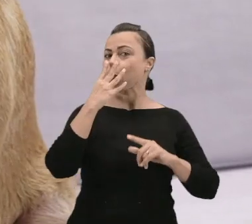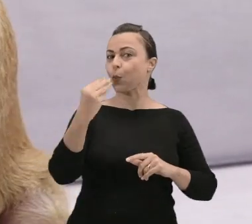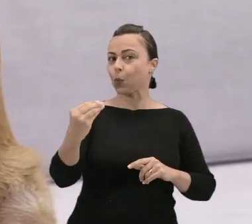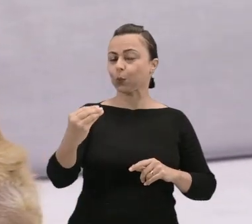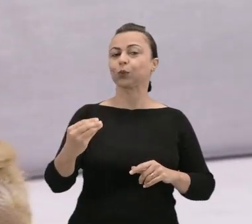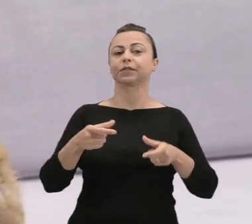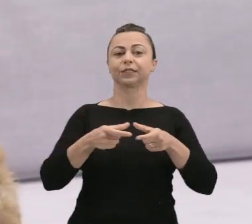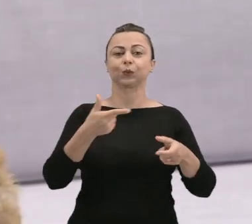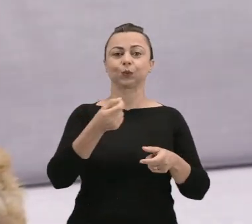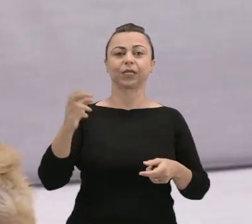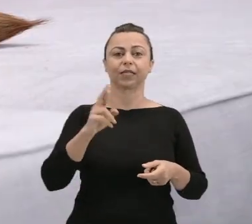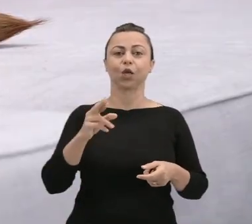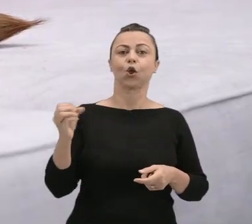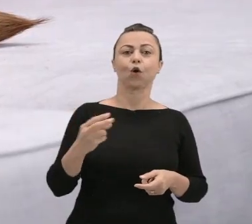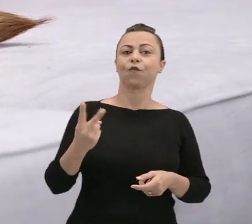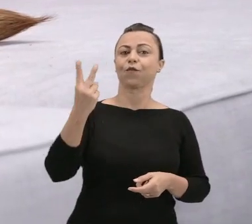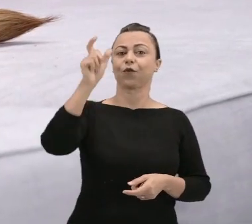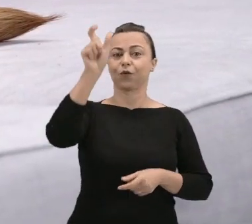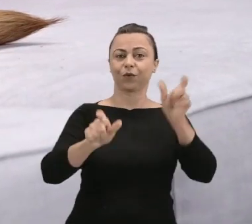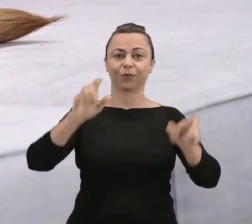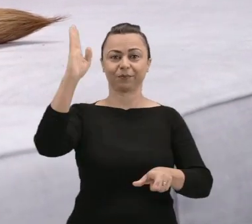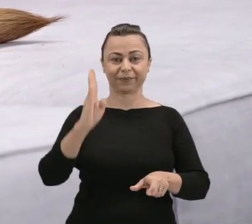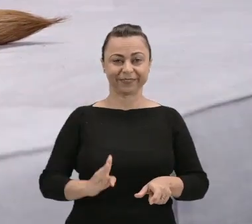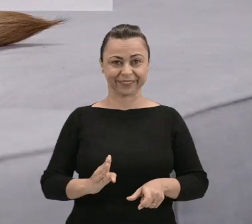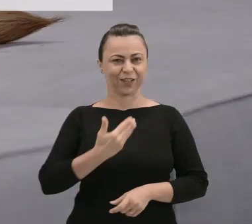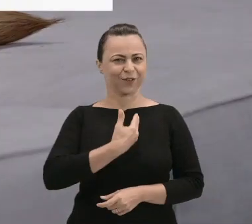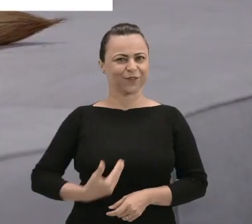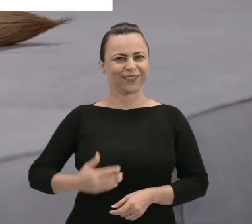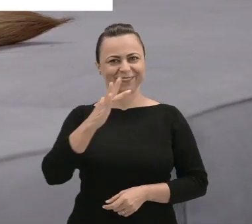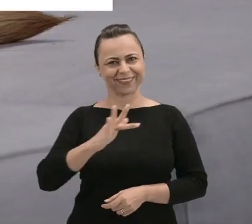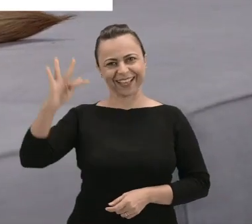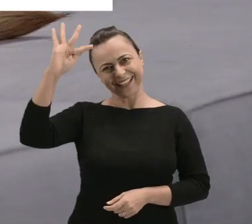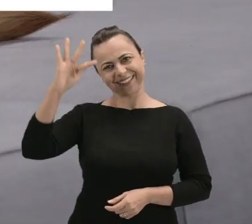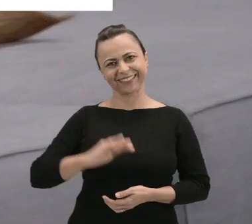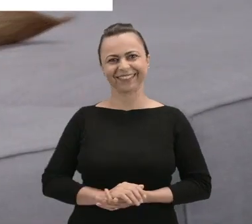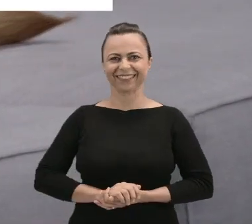Cédula de R$200, um novo valor para os brasileiros. Governo Federal.